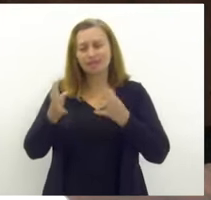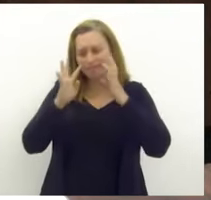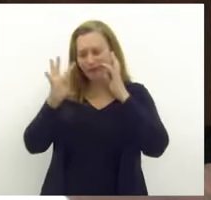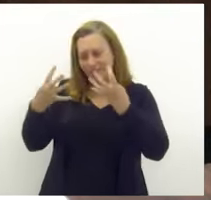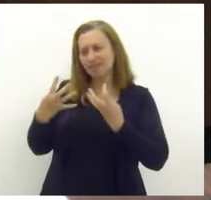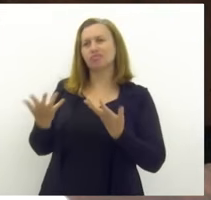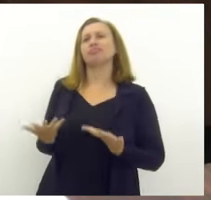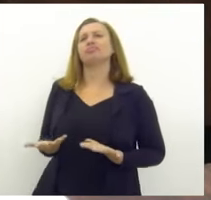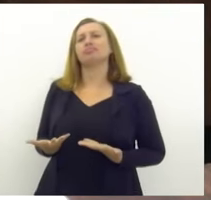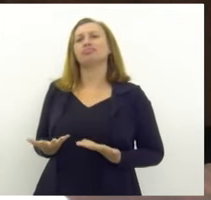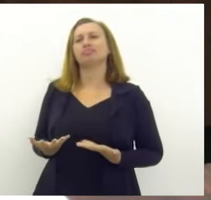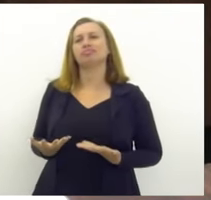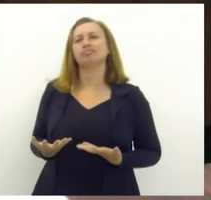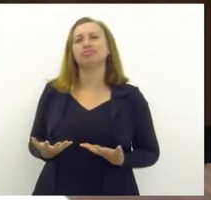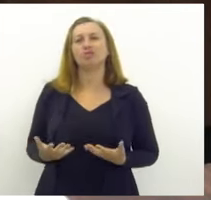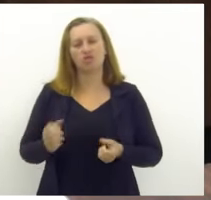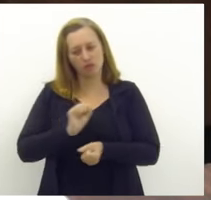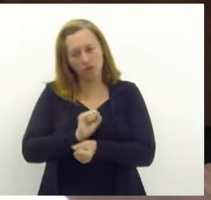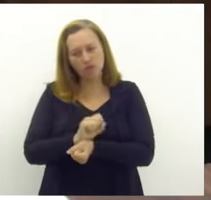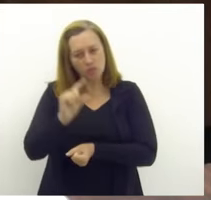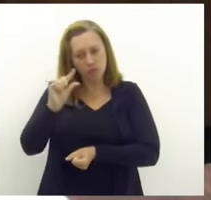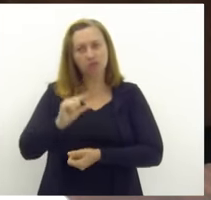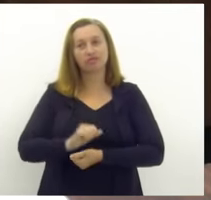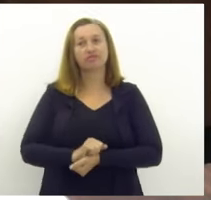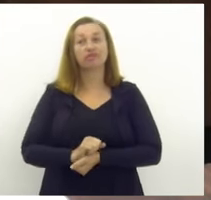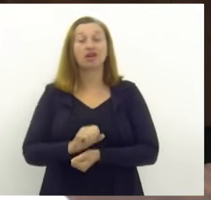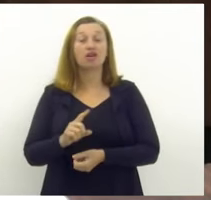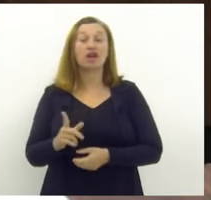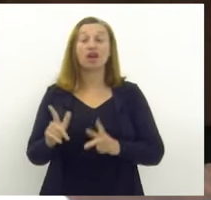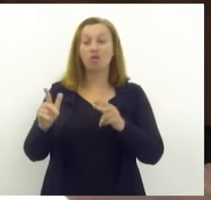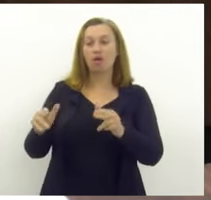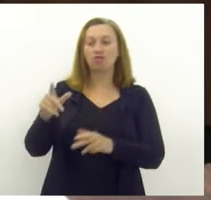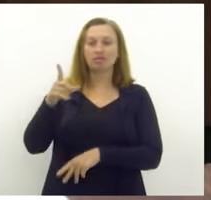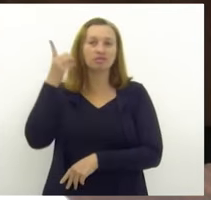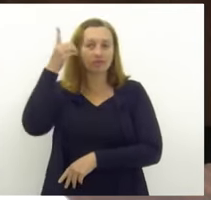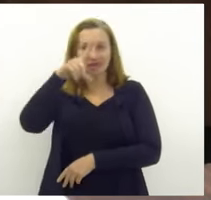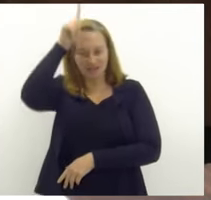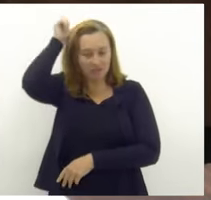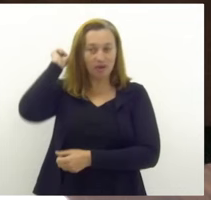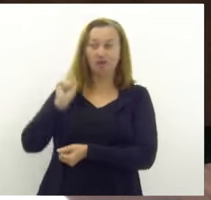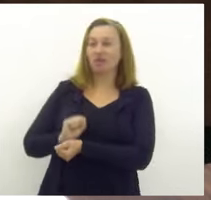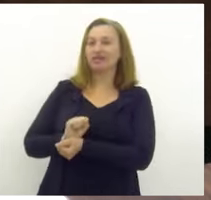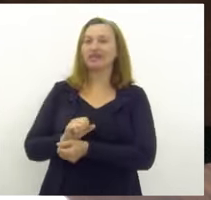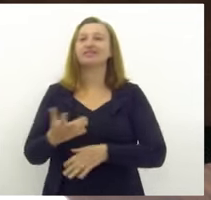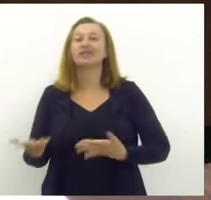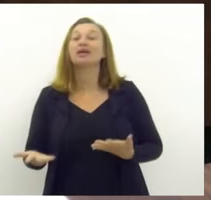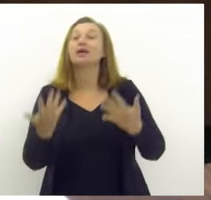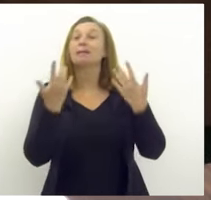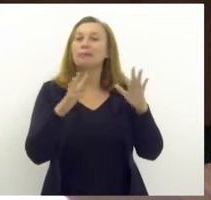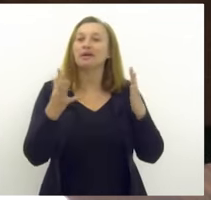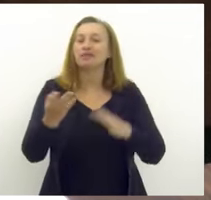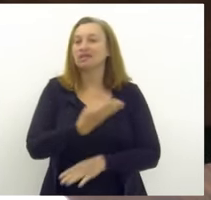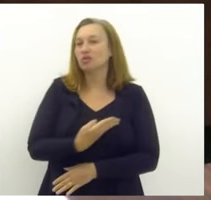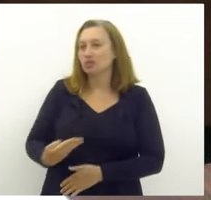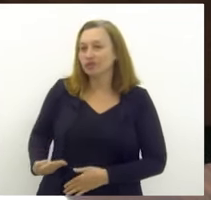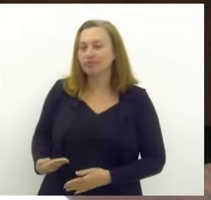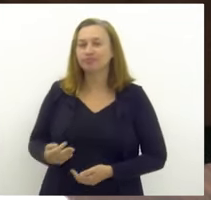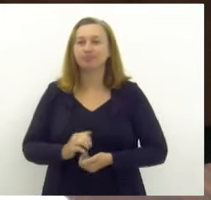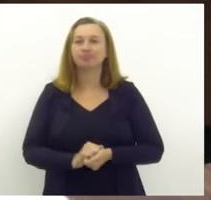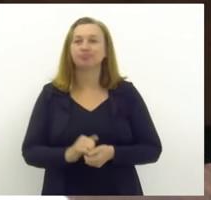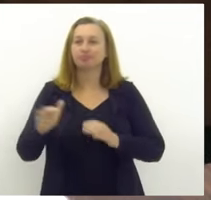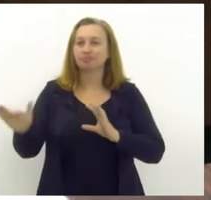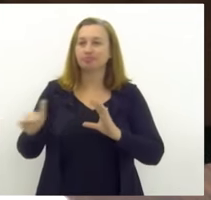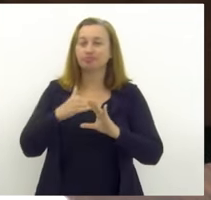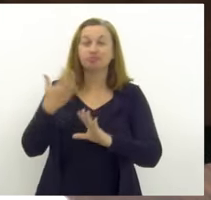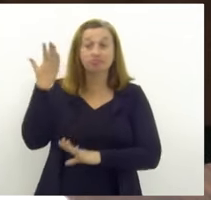vossa excelência eu vou esperar vou fazer igual o Lu Paulo agora Presidente parabenizar o governador que enviou